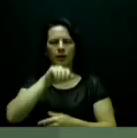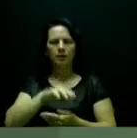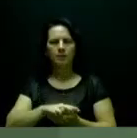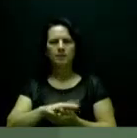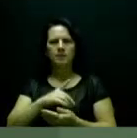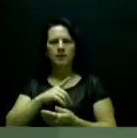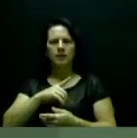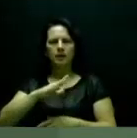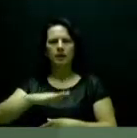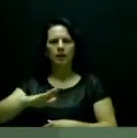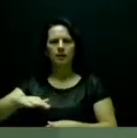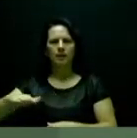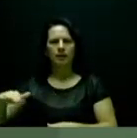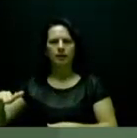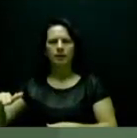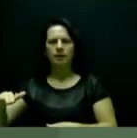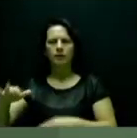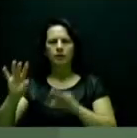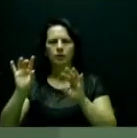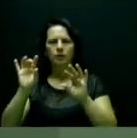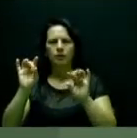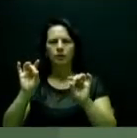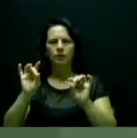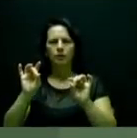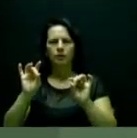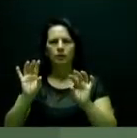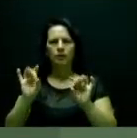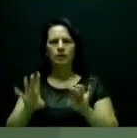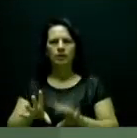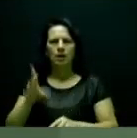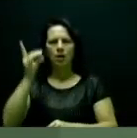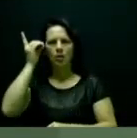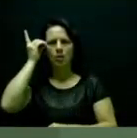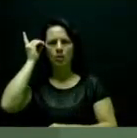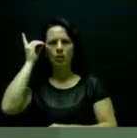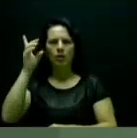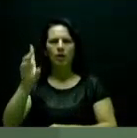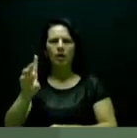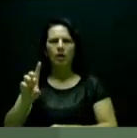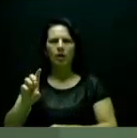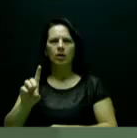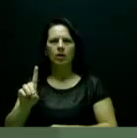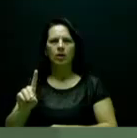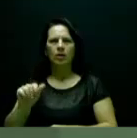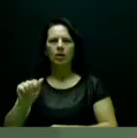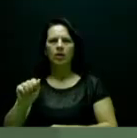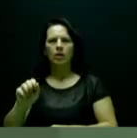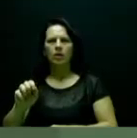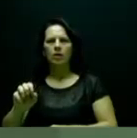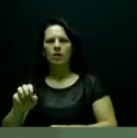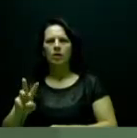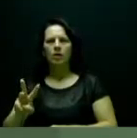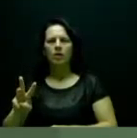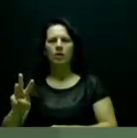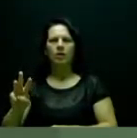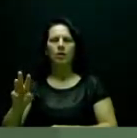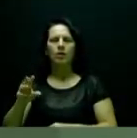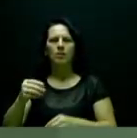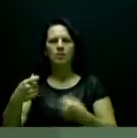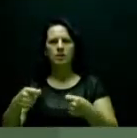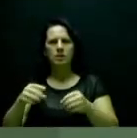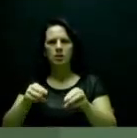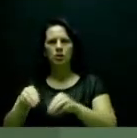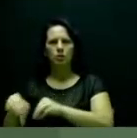que tem uma criança portadora do síndrome de Down e necessita desta remoção.